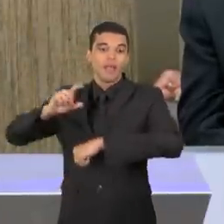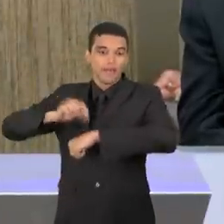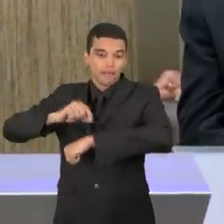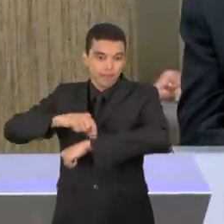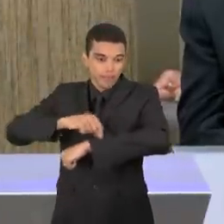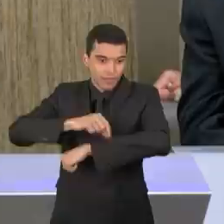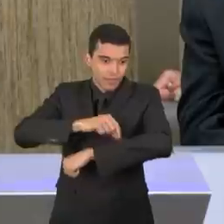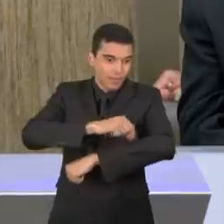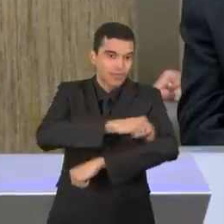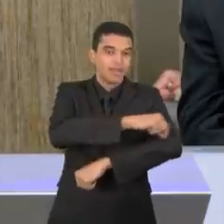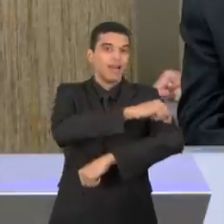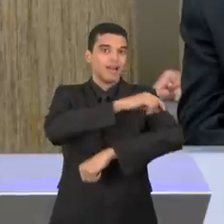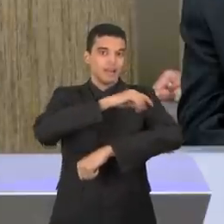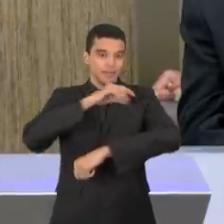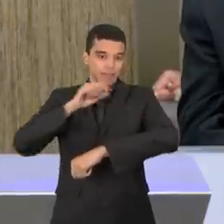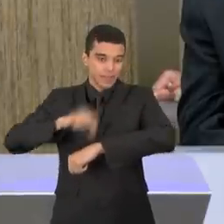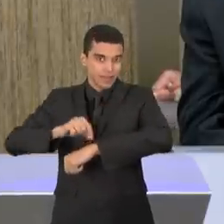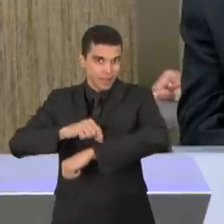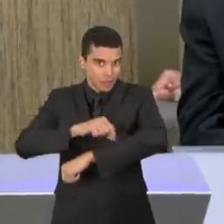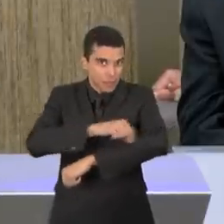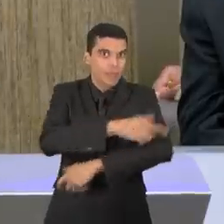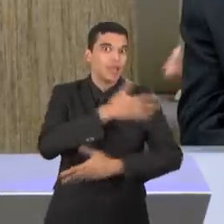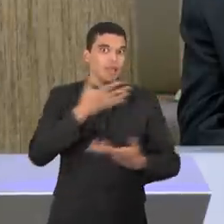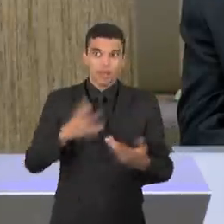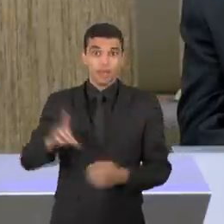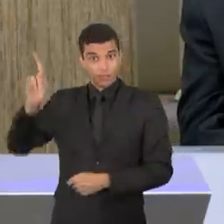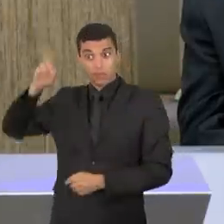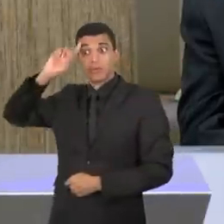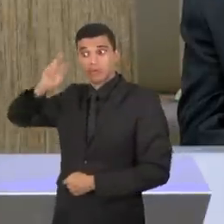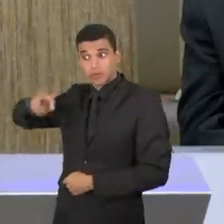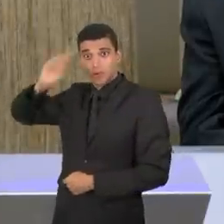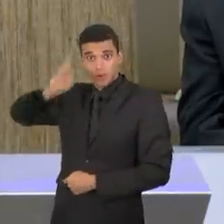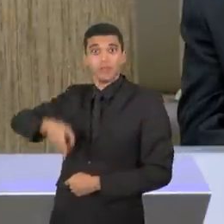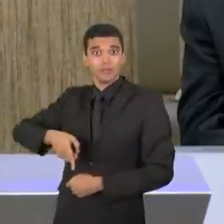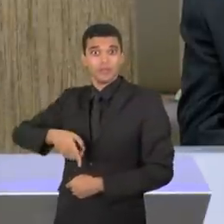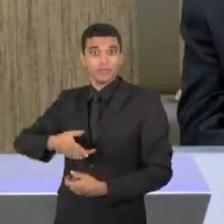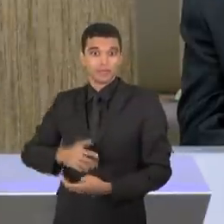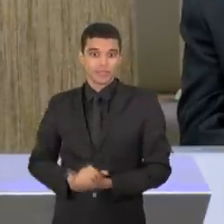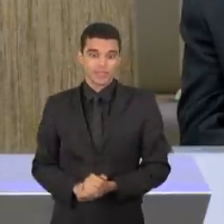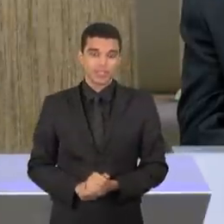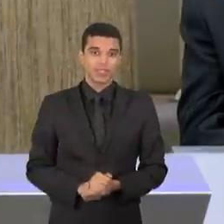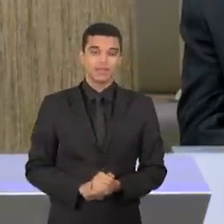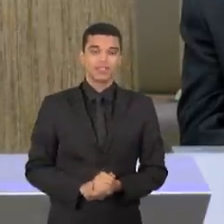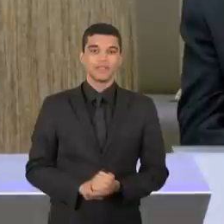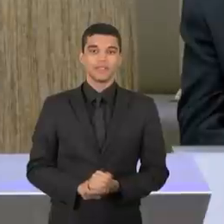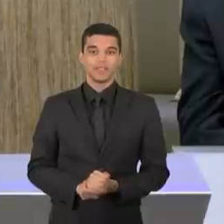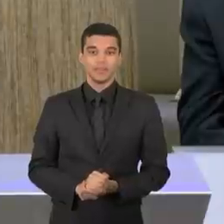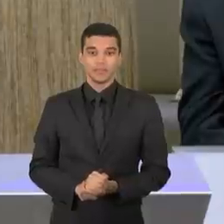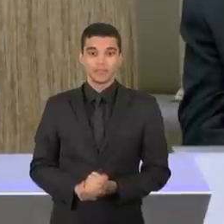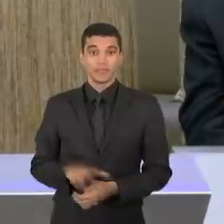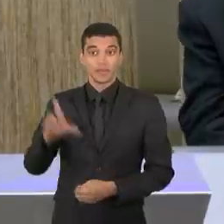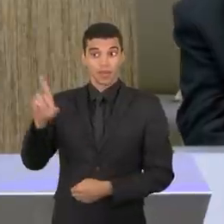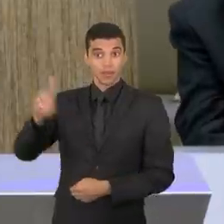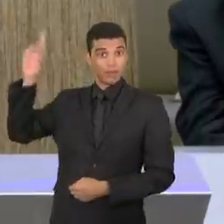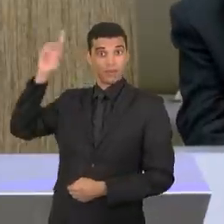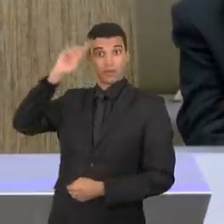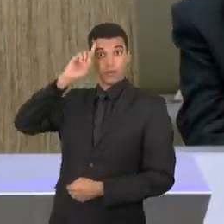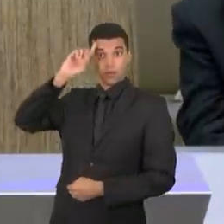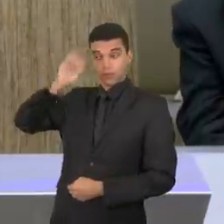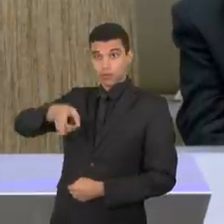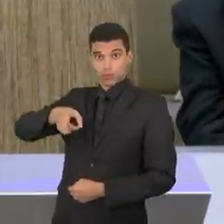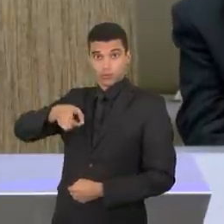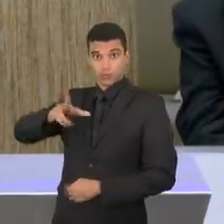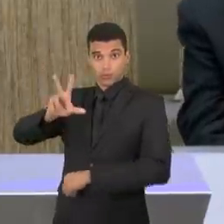Quem pode enfrentar um Deus desse como o nosso? O que ficou da